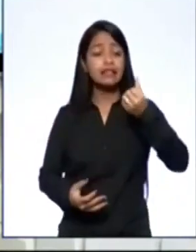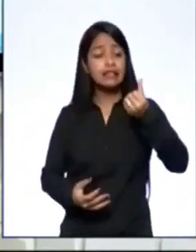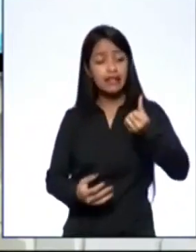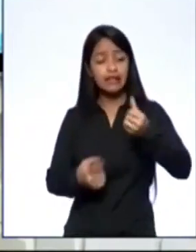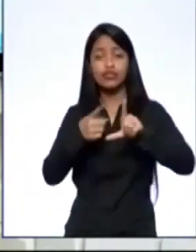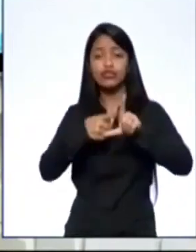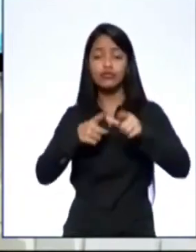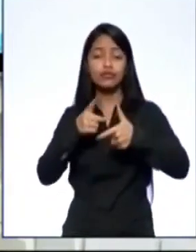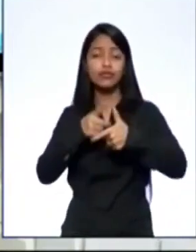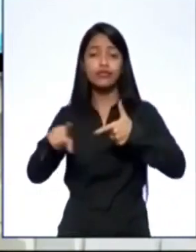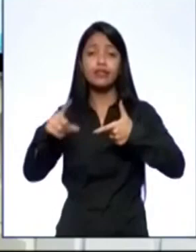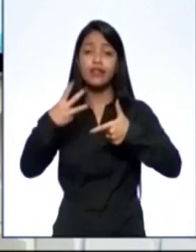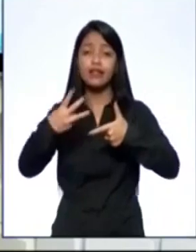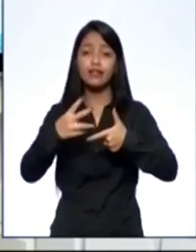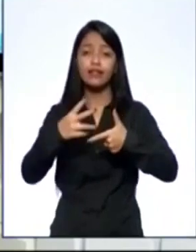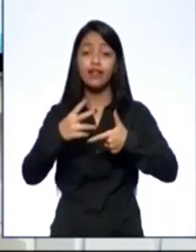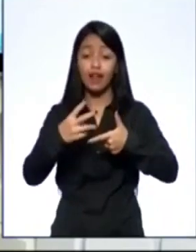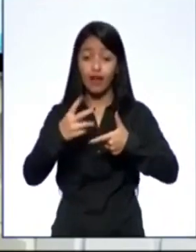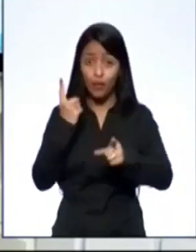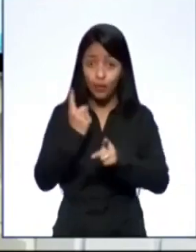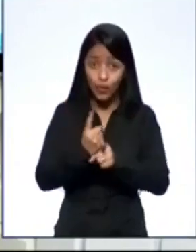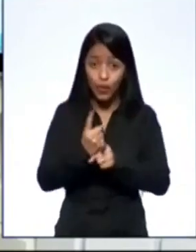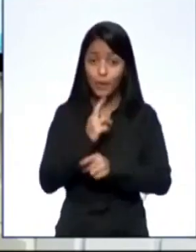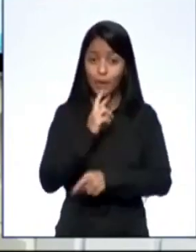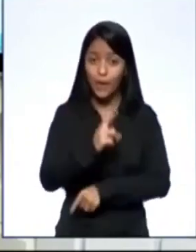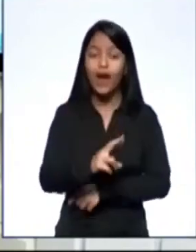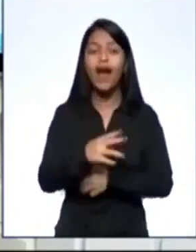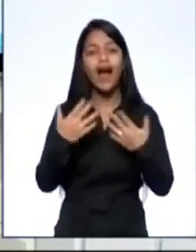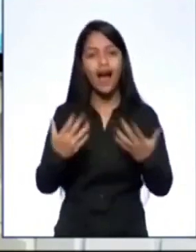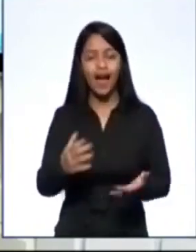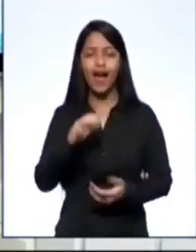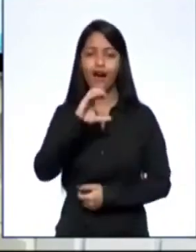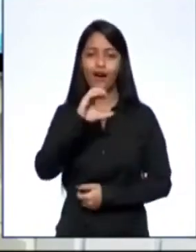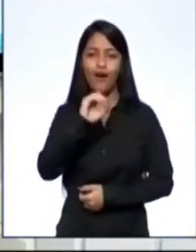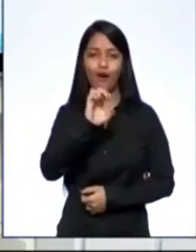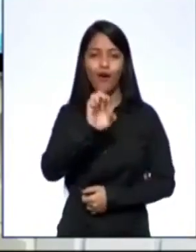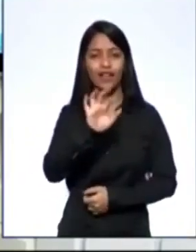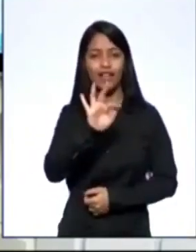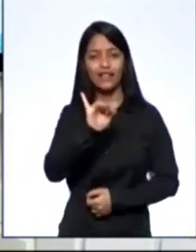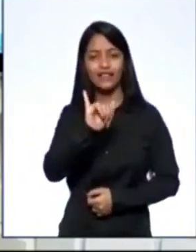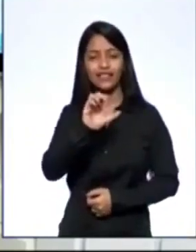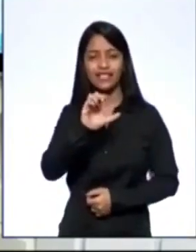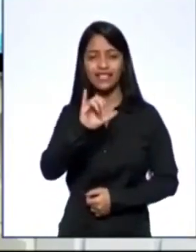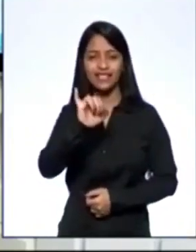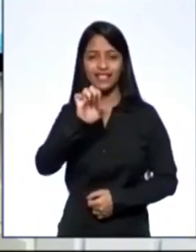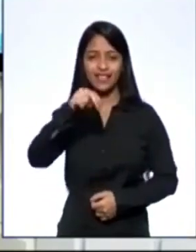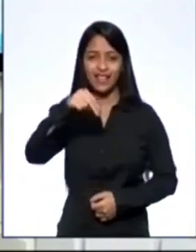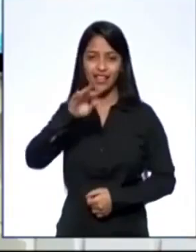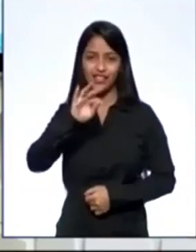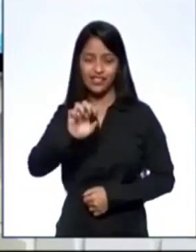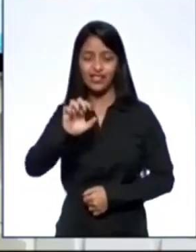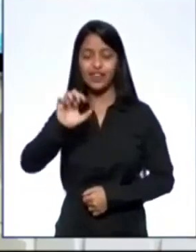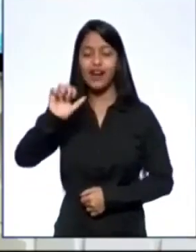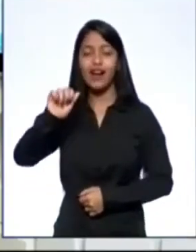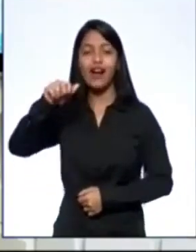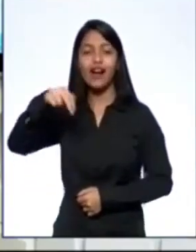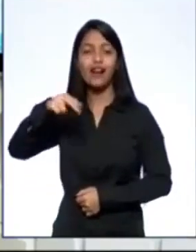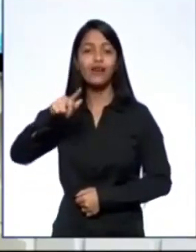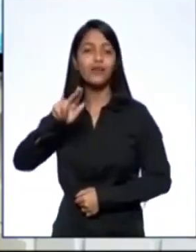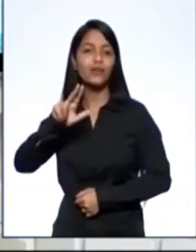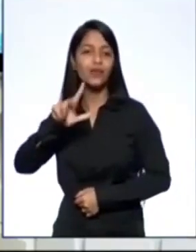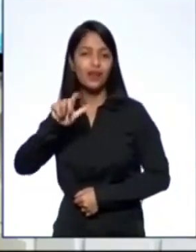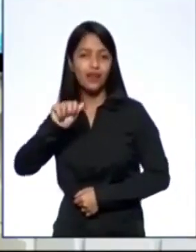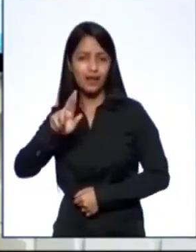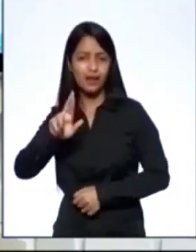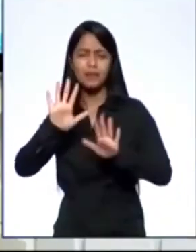por três coisas sem celular pera aí próximo pera aí porque eu sou usado eu sou